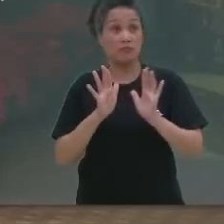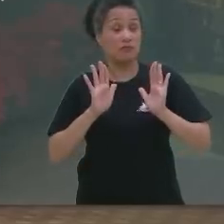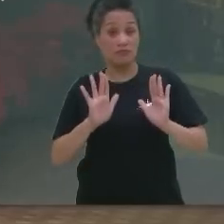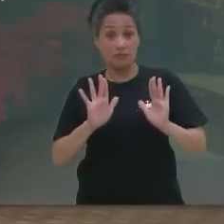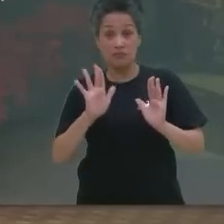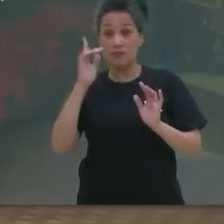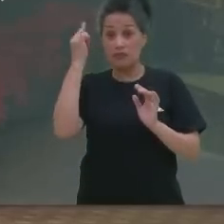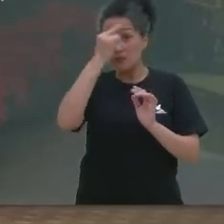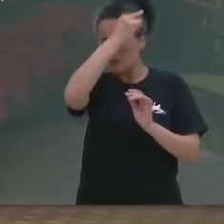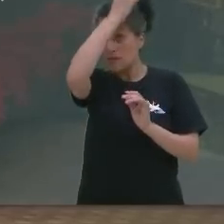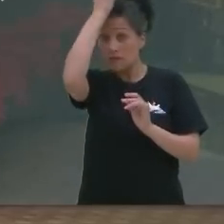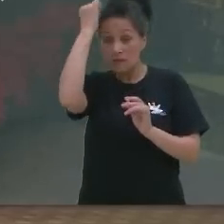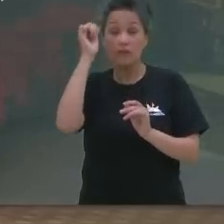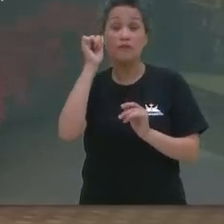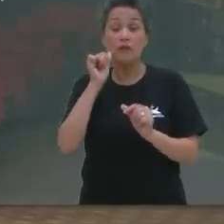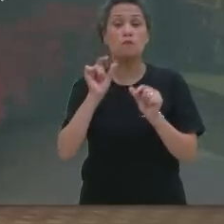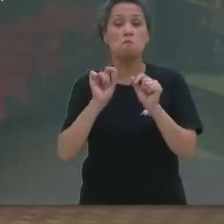fizeram,